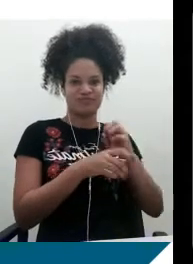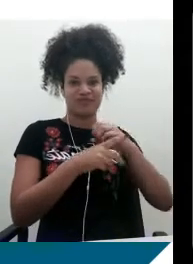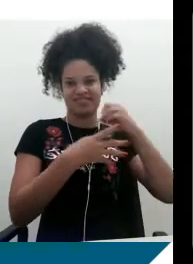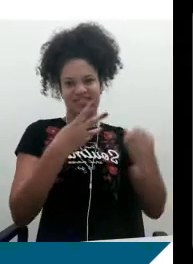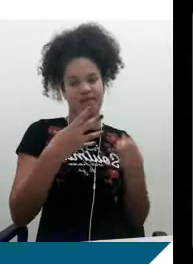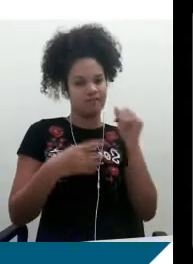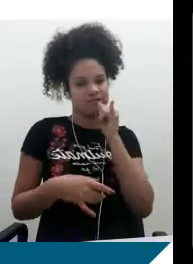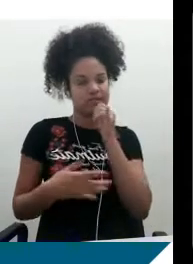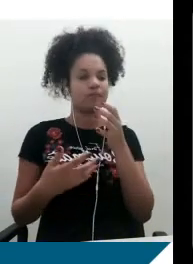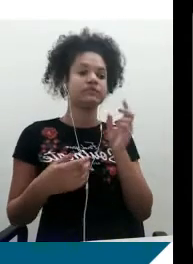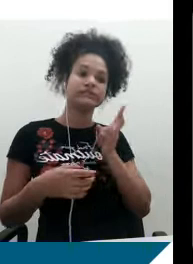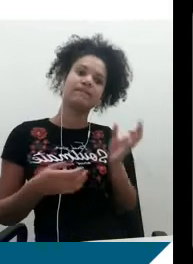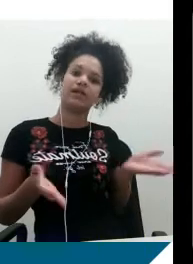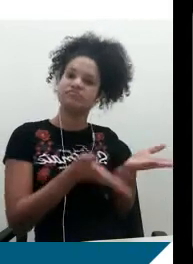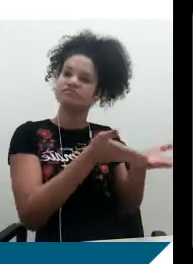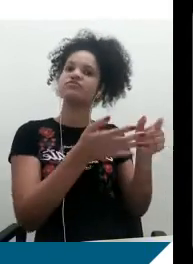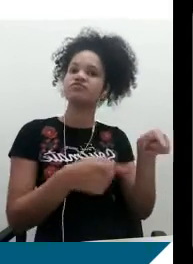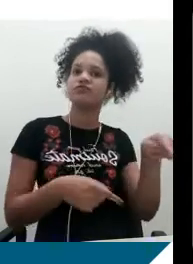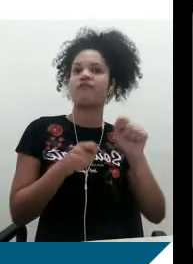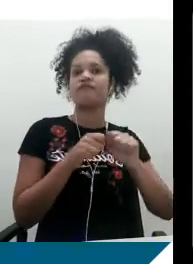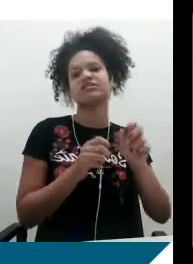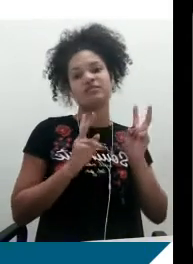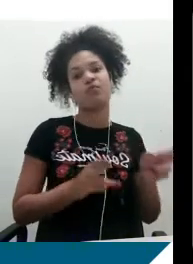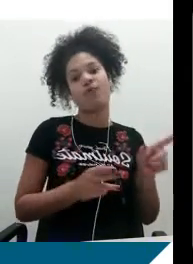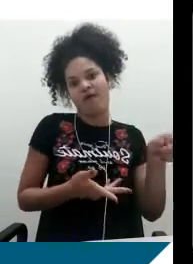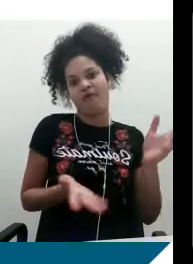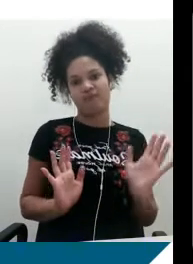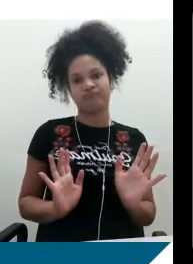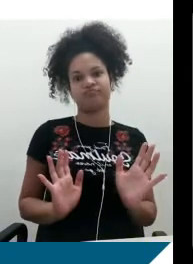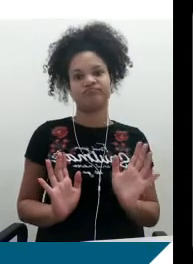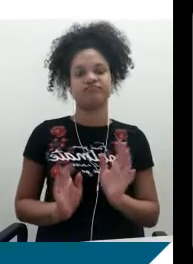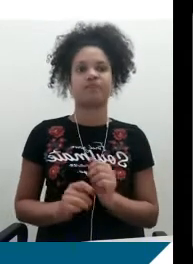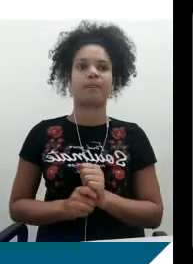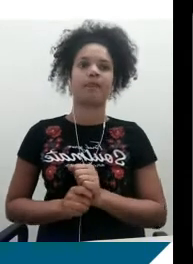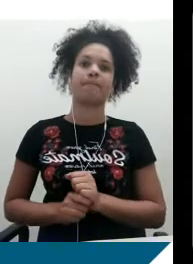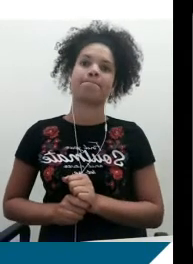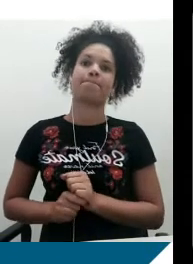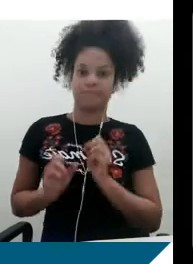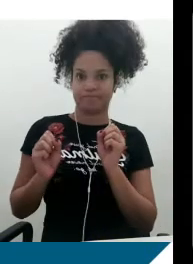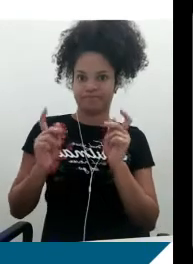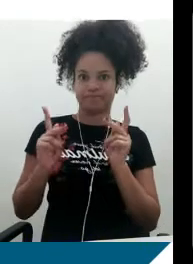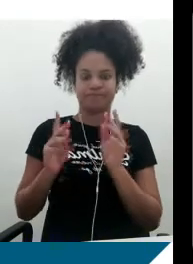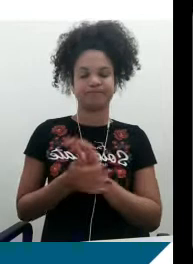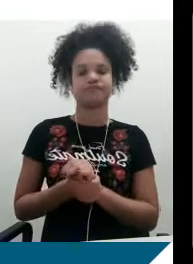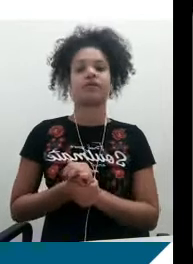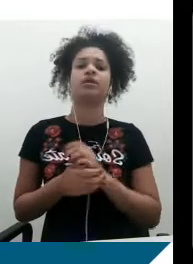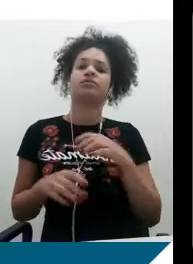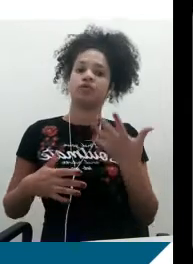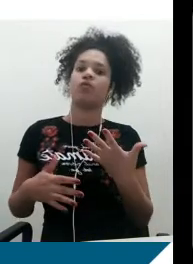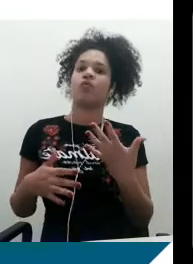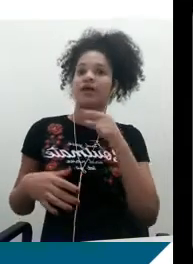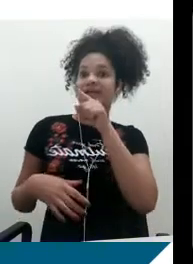na leitura de outras ferramentas, de outros textos que vão ajudar no desenvolvimento da redação,